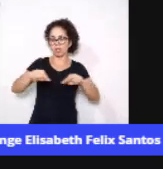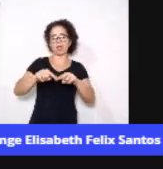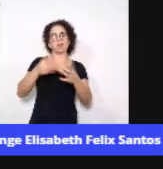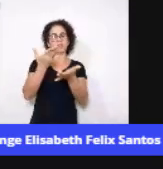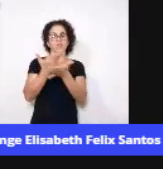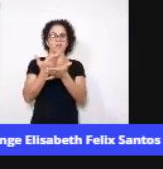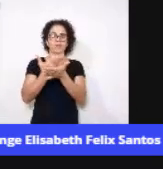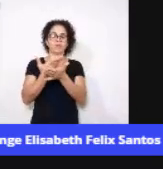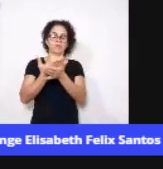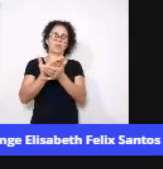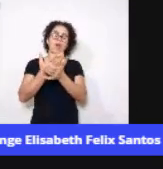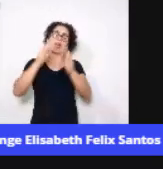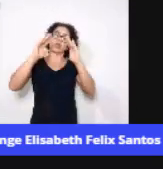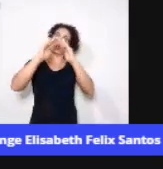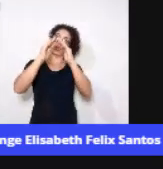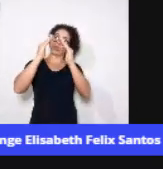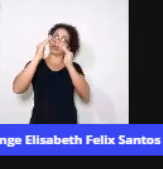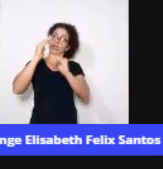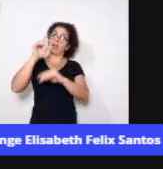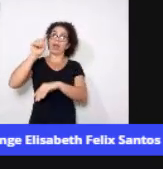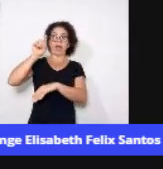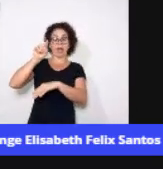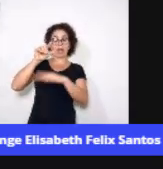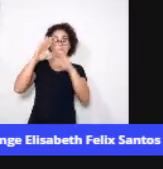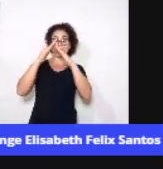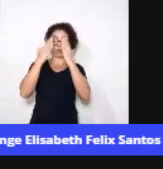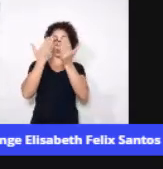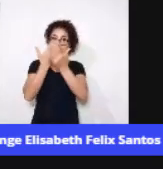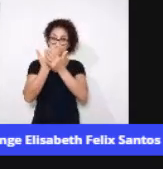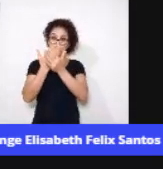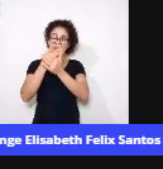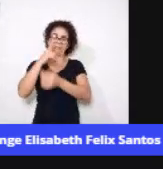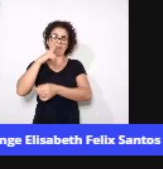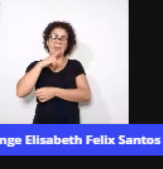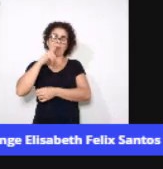possuem o mínimo de conectividade digital.